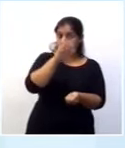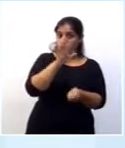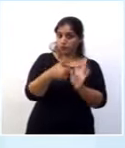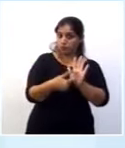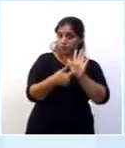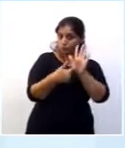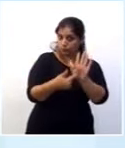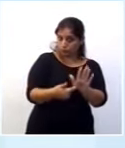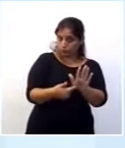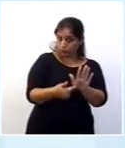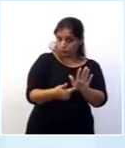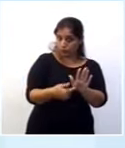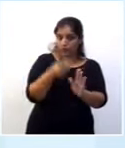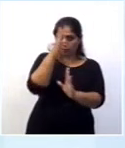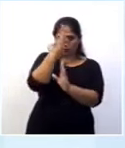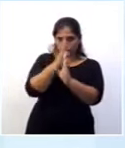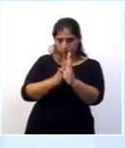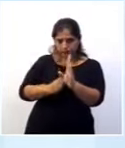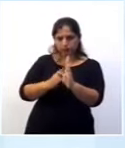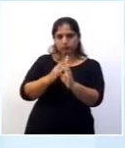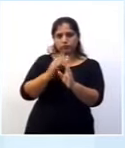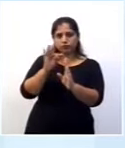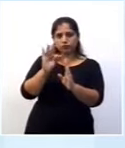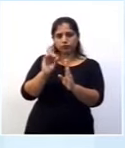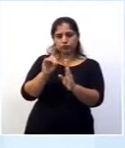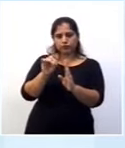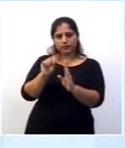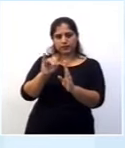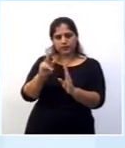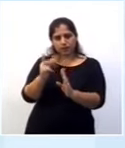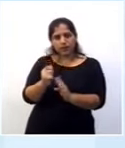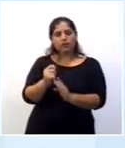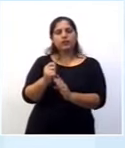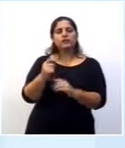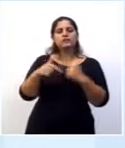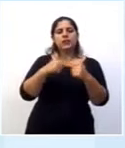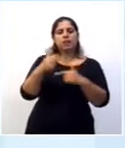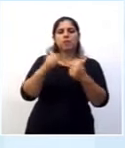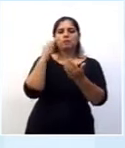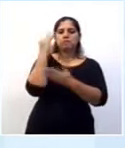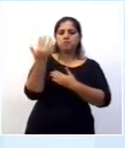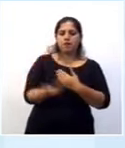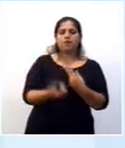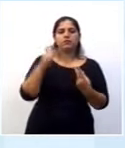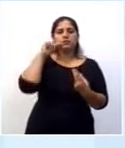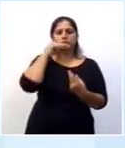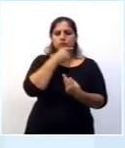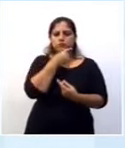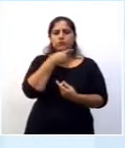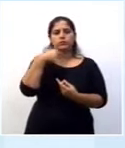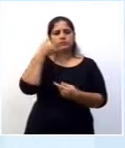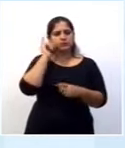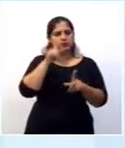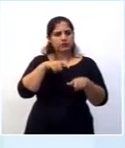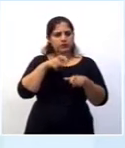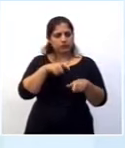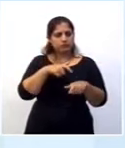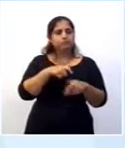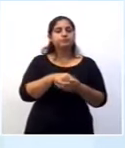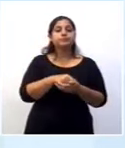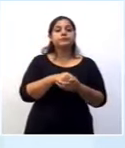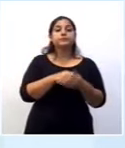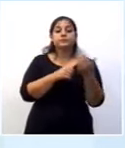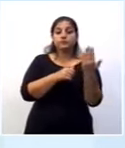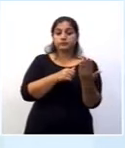tem os tratados de Tordesilhas, que as atividades econômicas, o pau-brasil, a cana-de-açúcar e a pecuária,